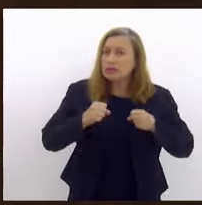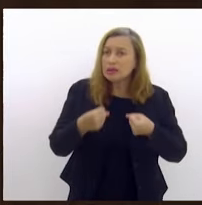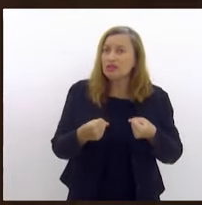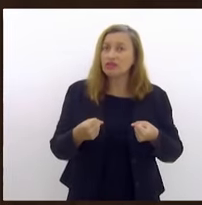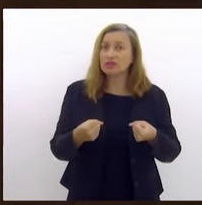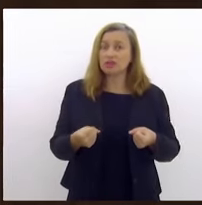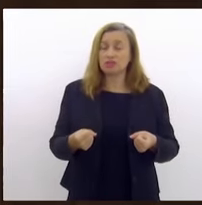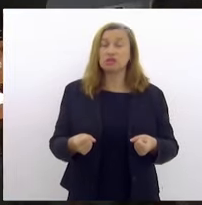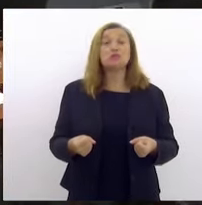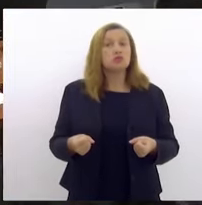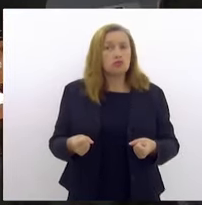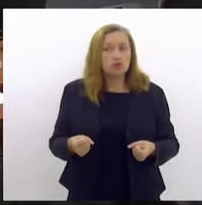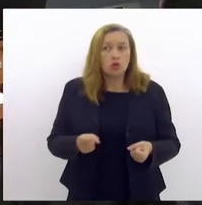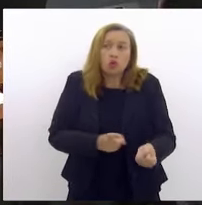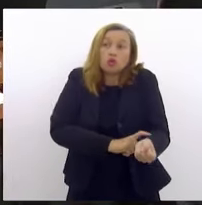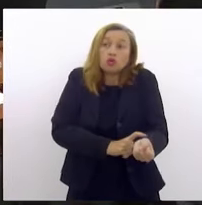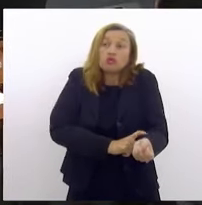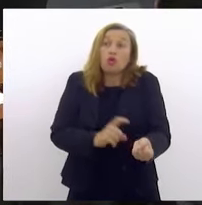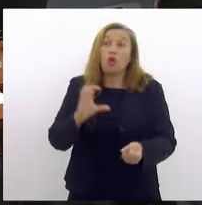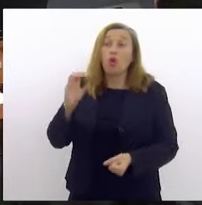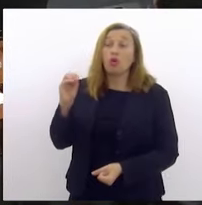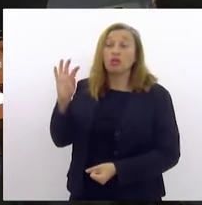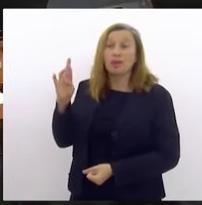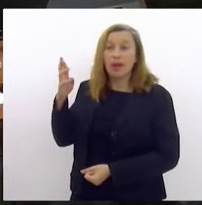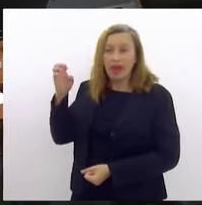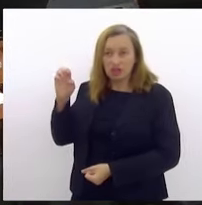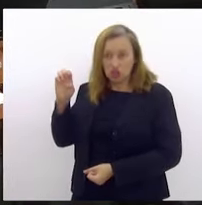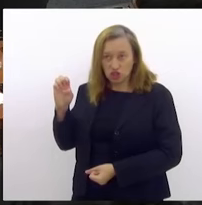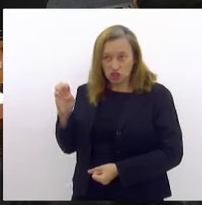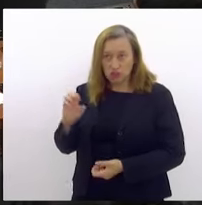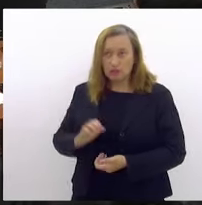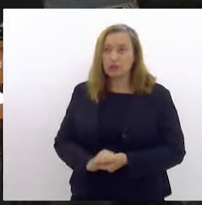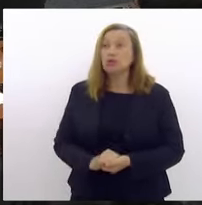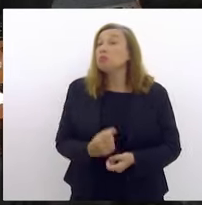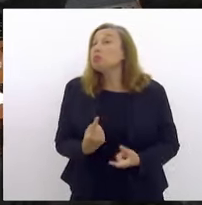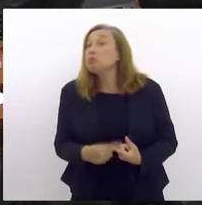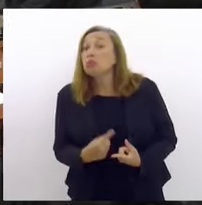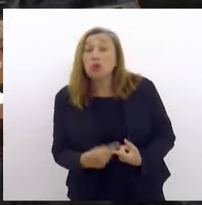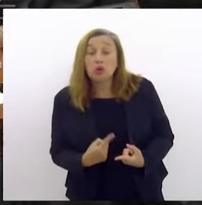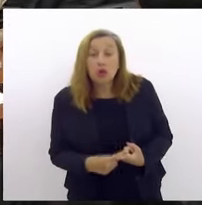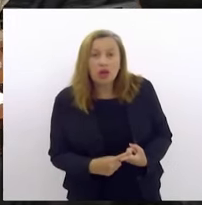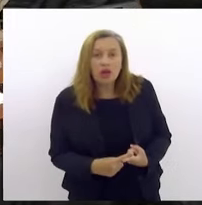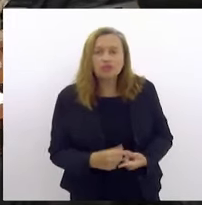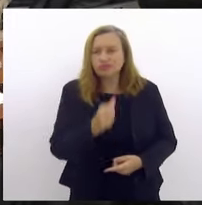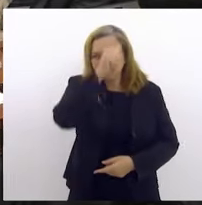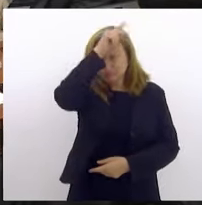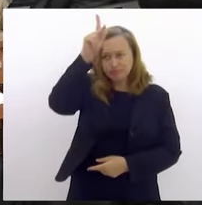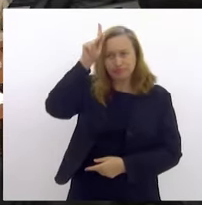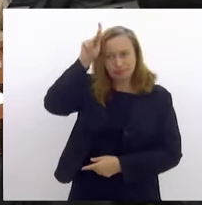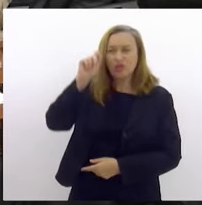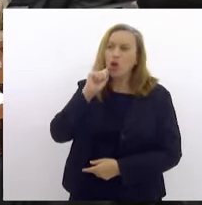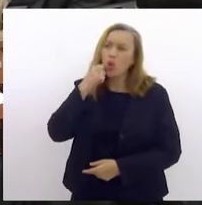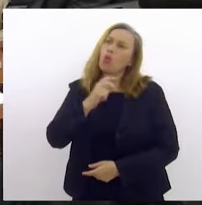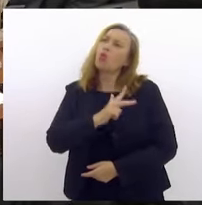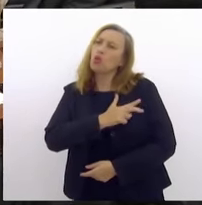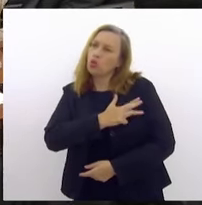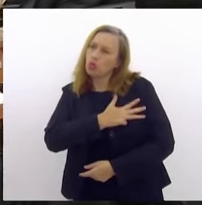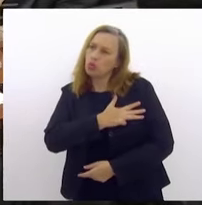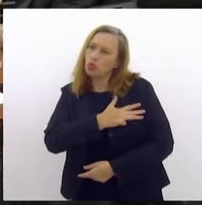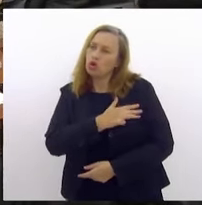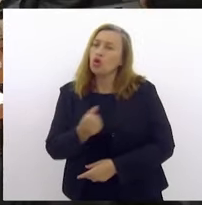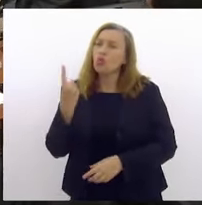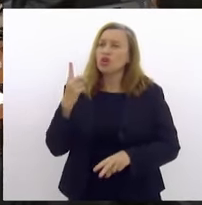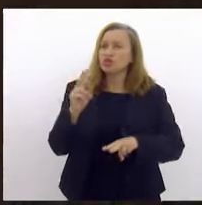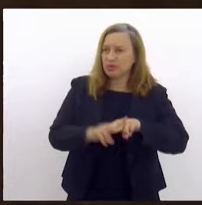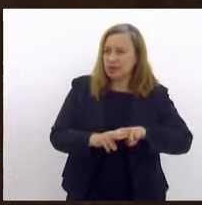implacavelmente o nervosinho da Odebrecht. Não me causa estranheza nenhuma. Até porque o seu Eduardo Paes e o seu Lula, o ex-presidiário, comem no mesmo